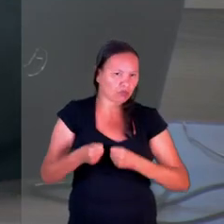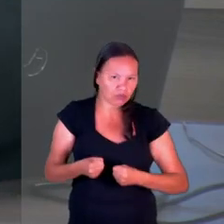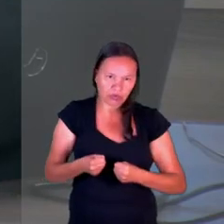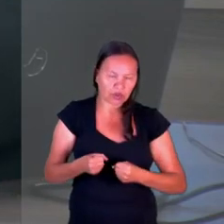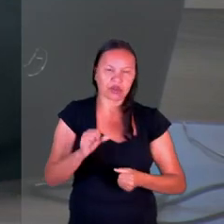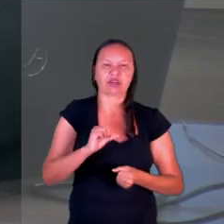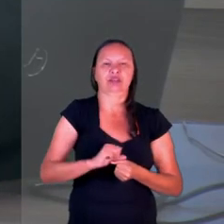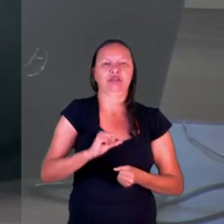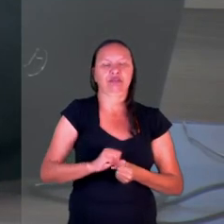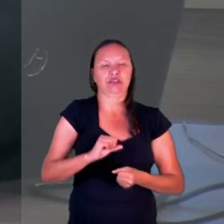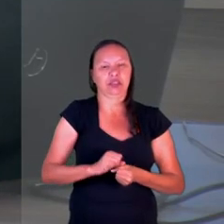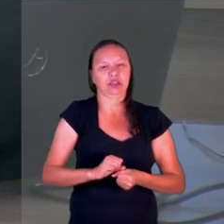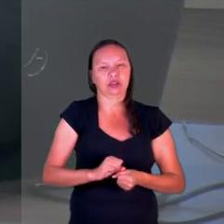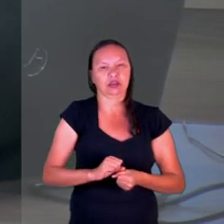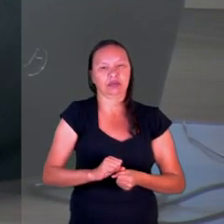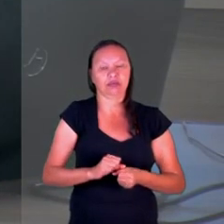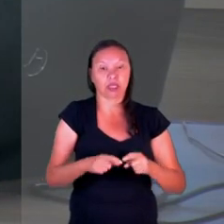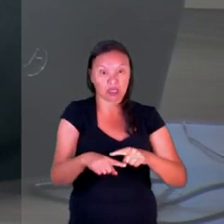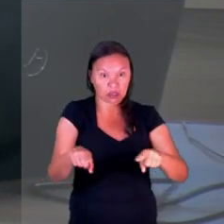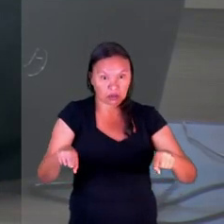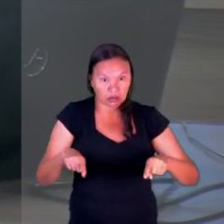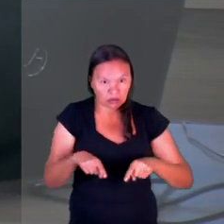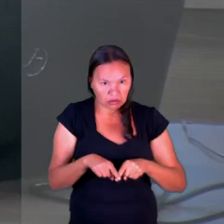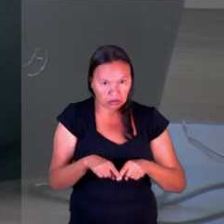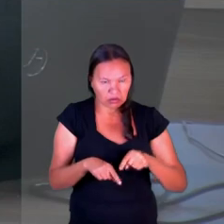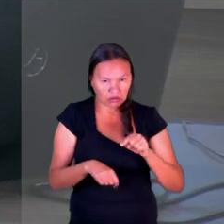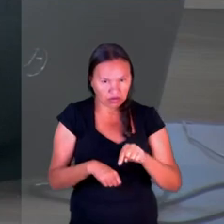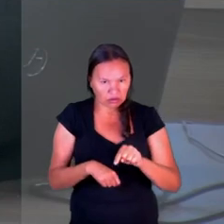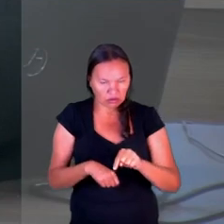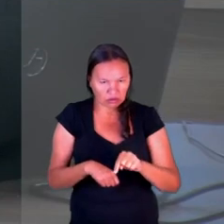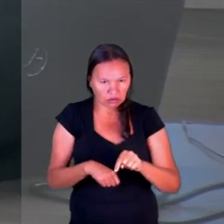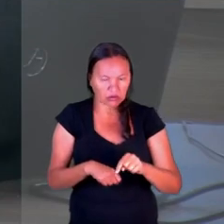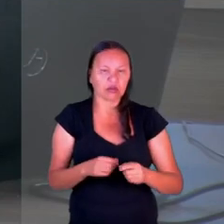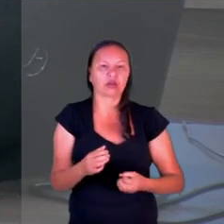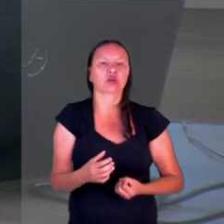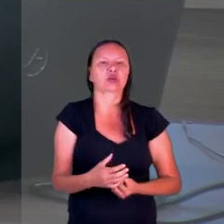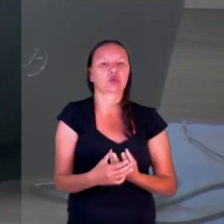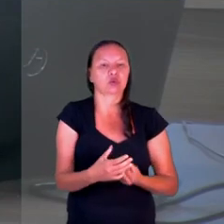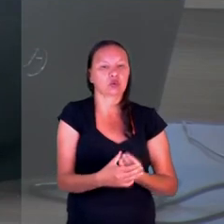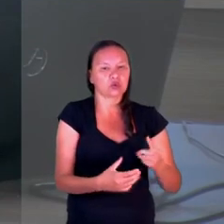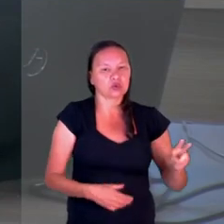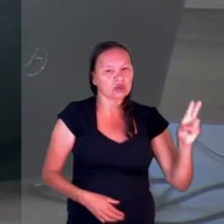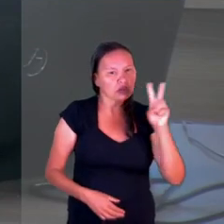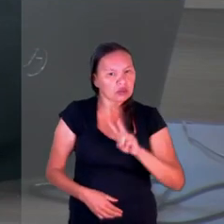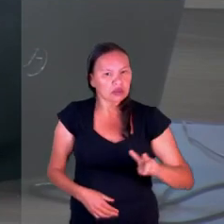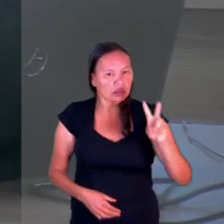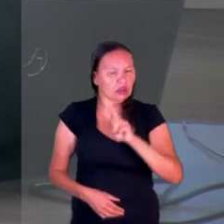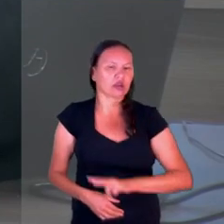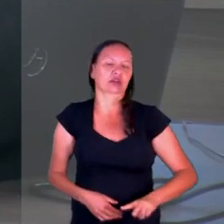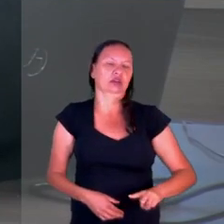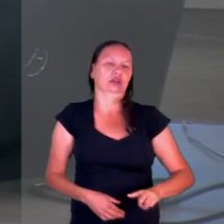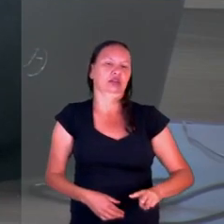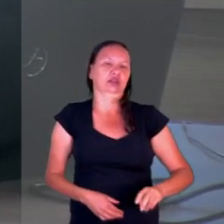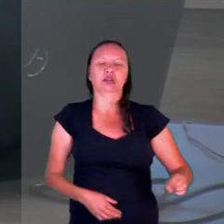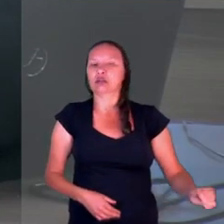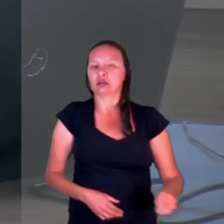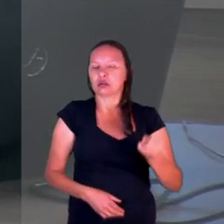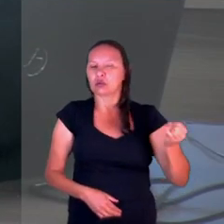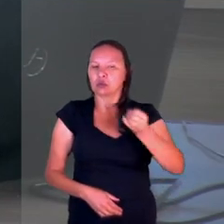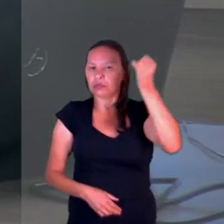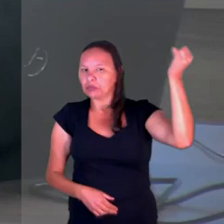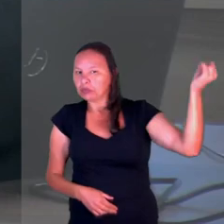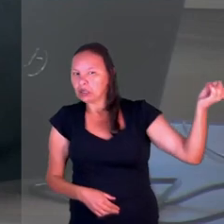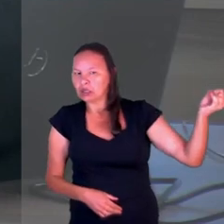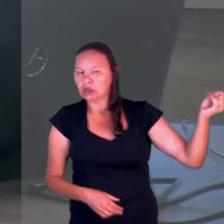realizadas porque aquela área que estava sendo subutilizada e não cumprindo a função social da propriedade